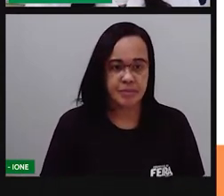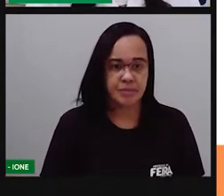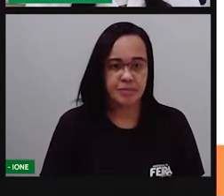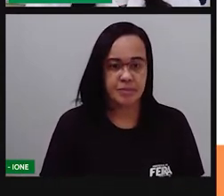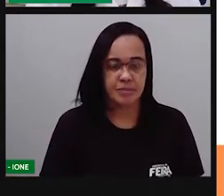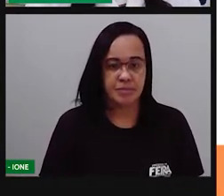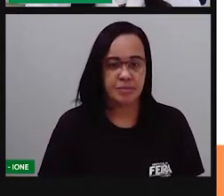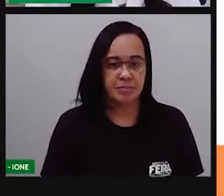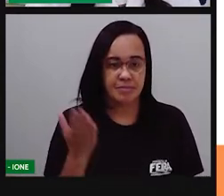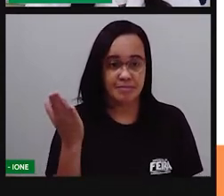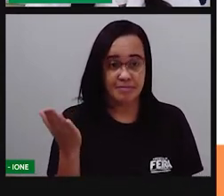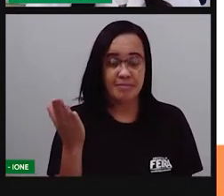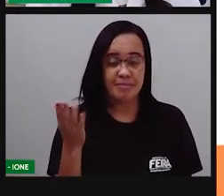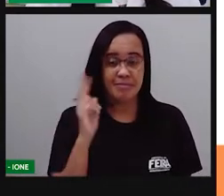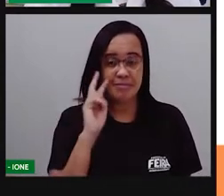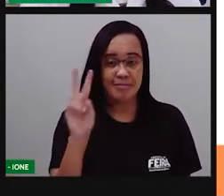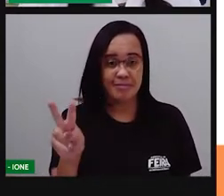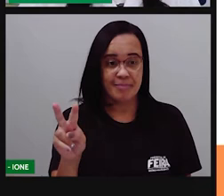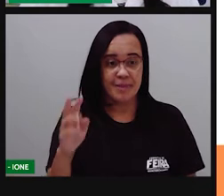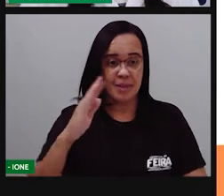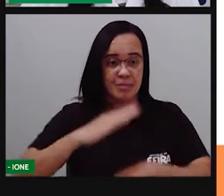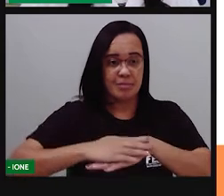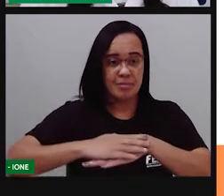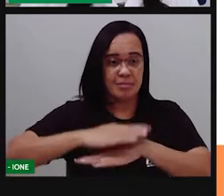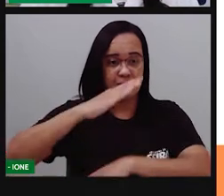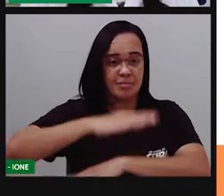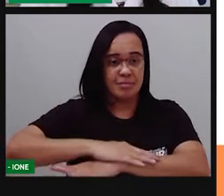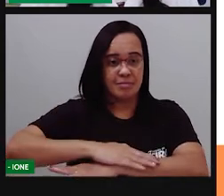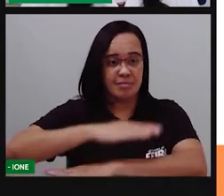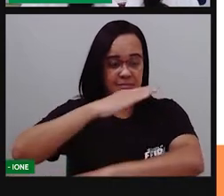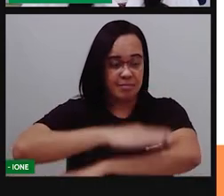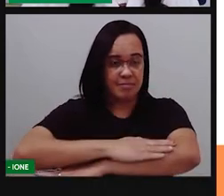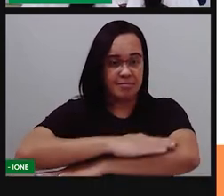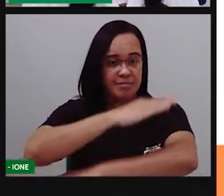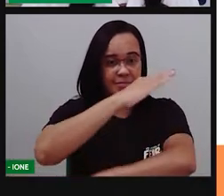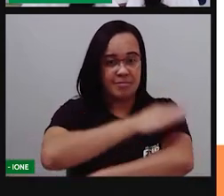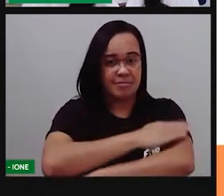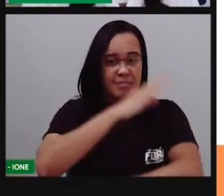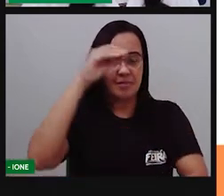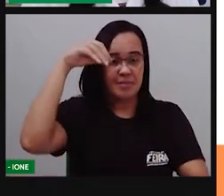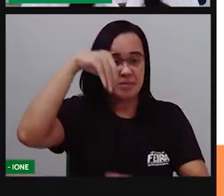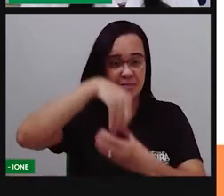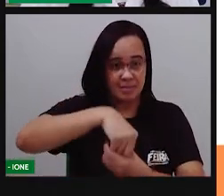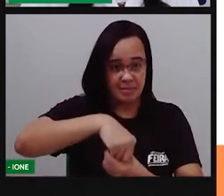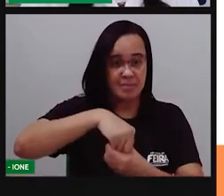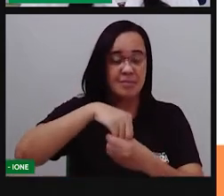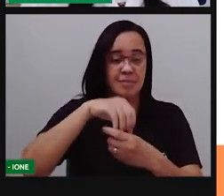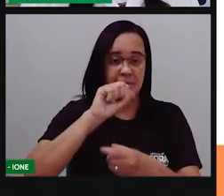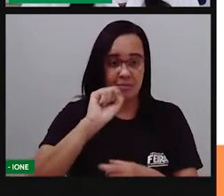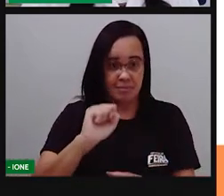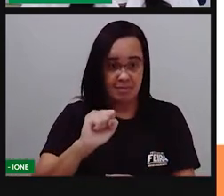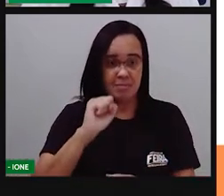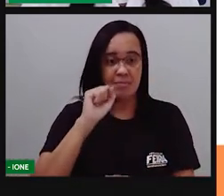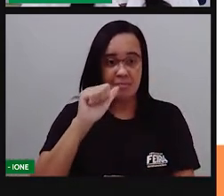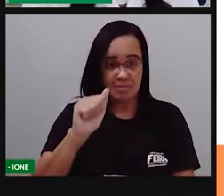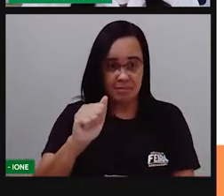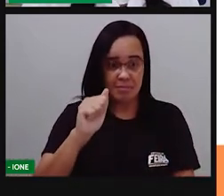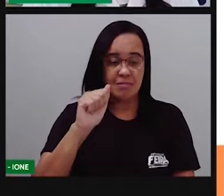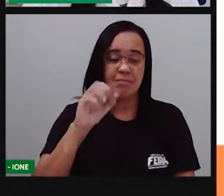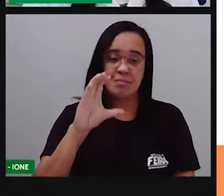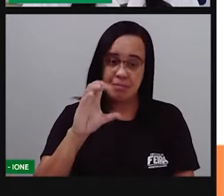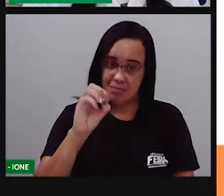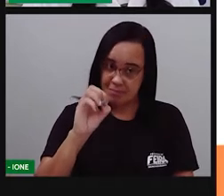e olha os tacos de dentro do chá